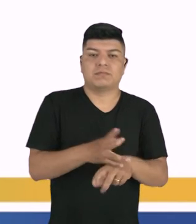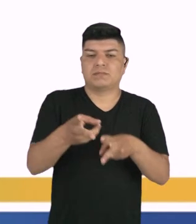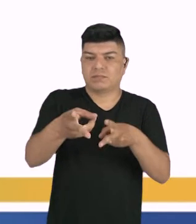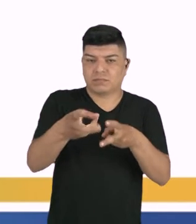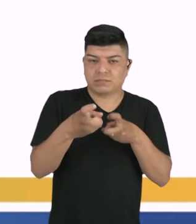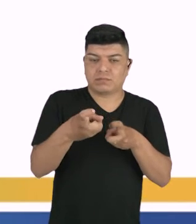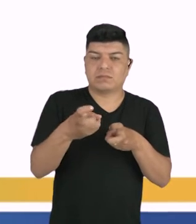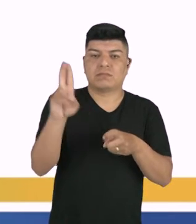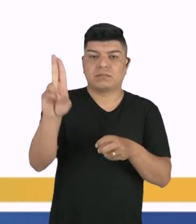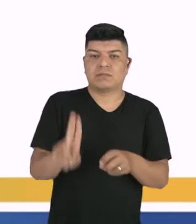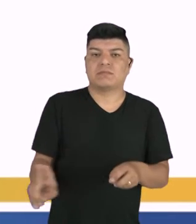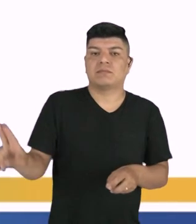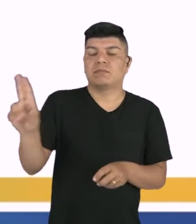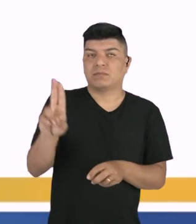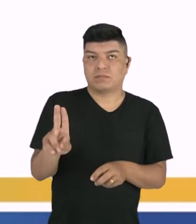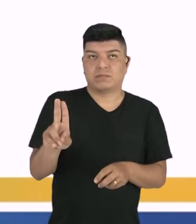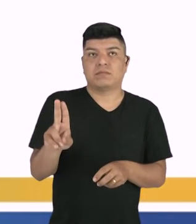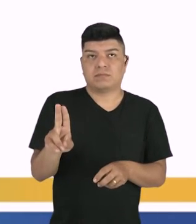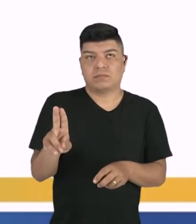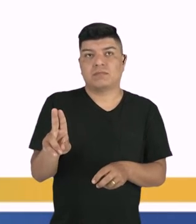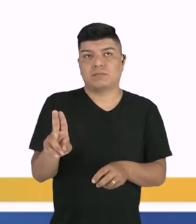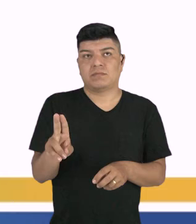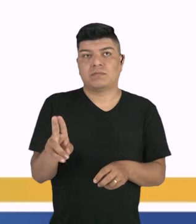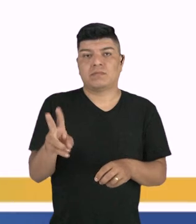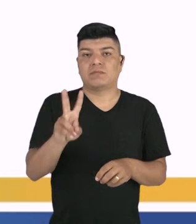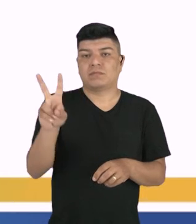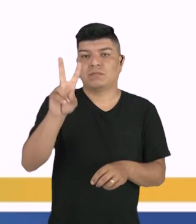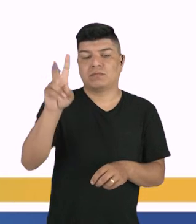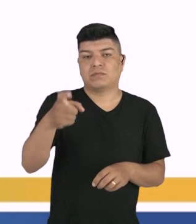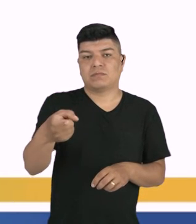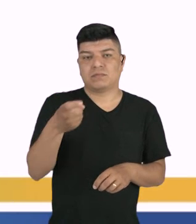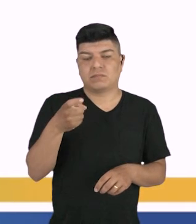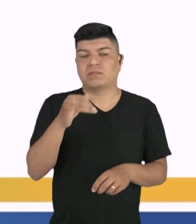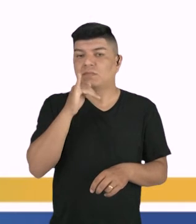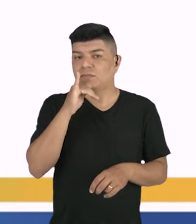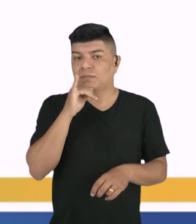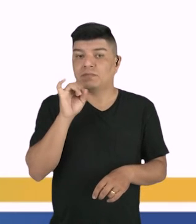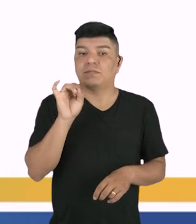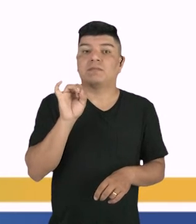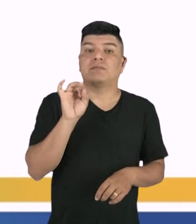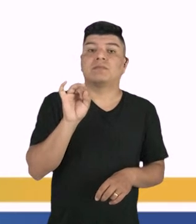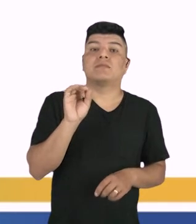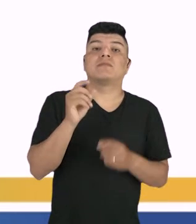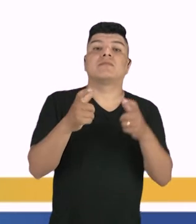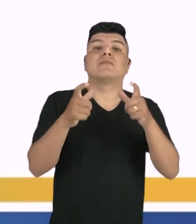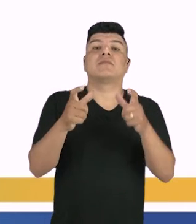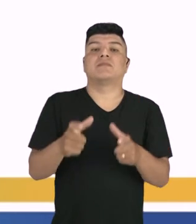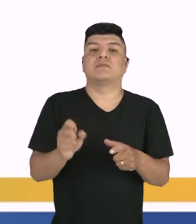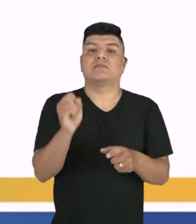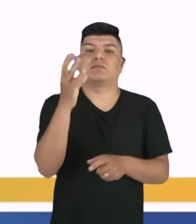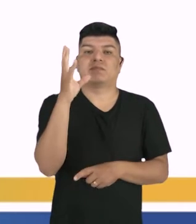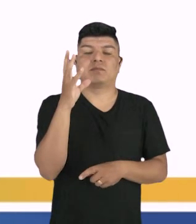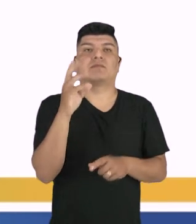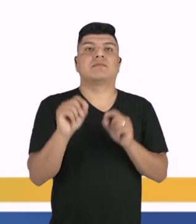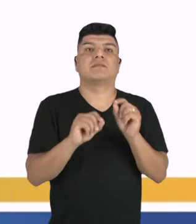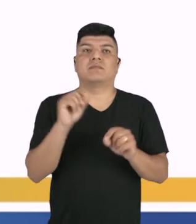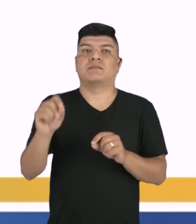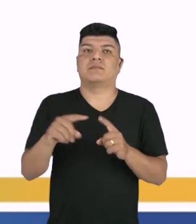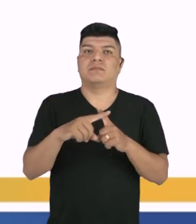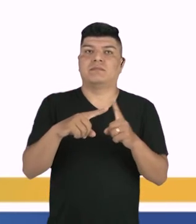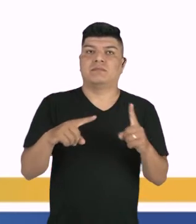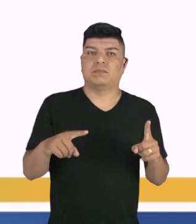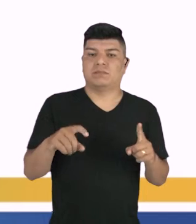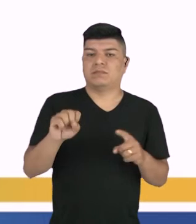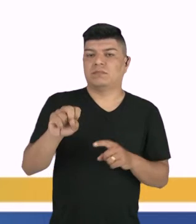perceba a aplicabilidade, né, dos valores de seno, por exemplo. Né? Isso ocorre aonde? Seno de meio.